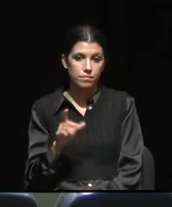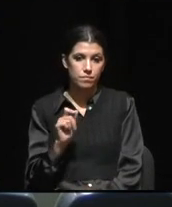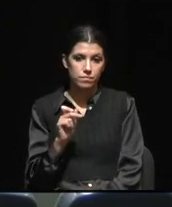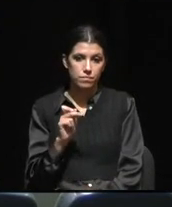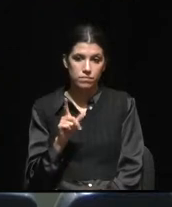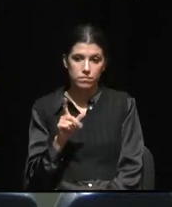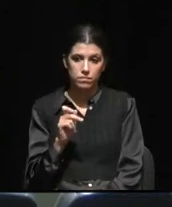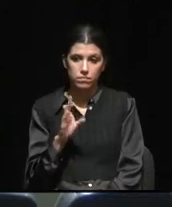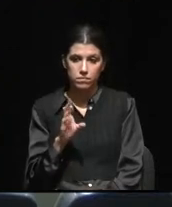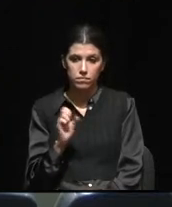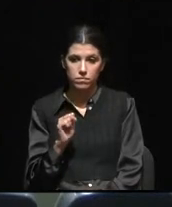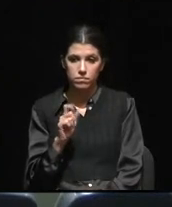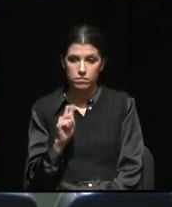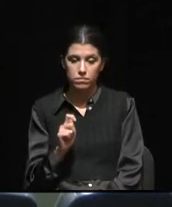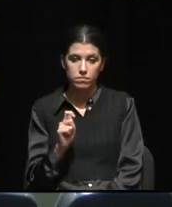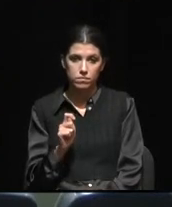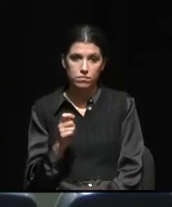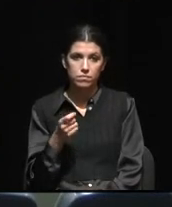votos do